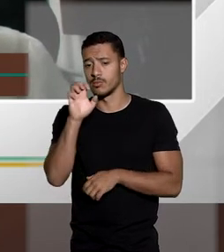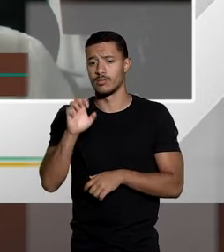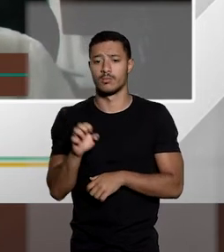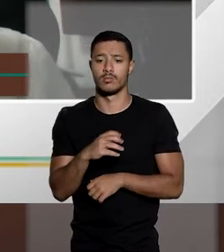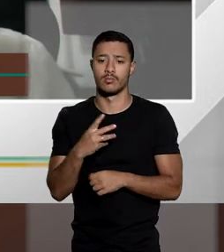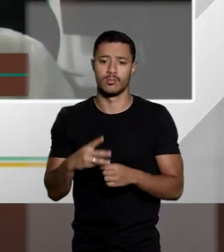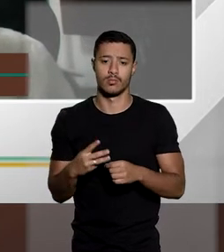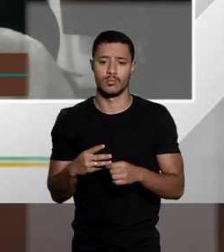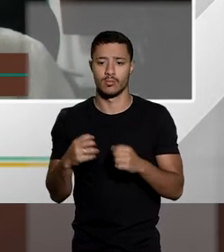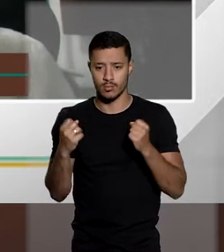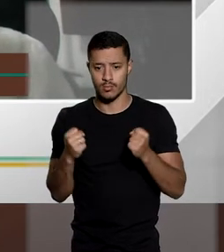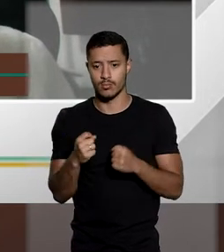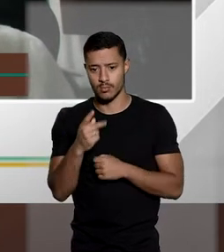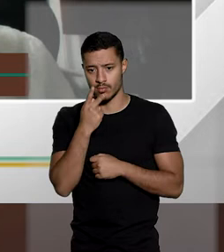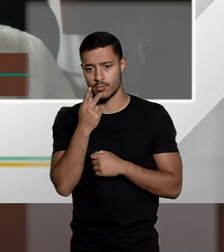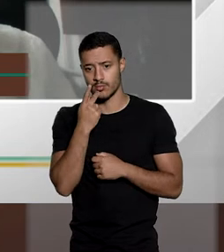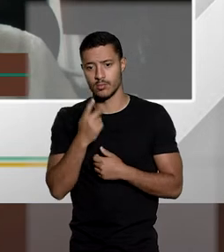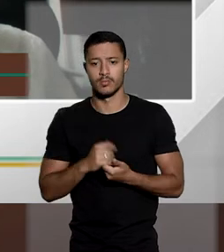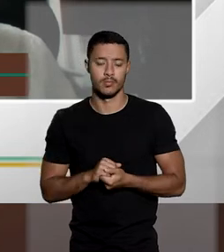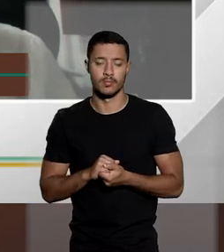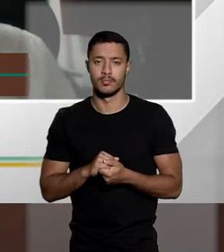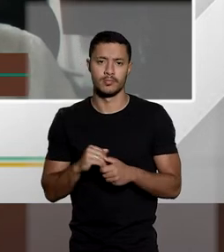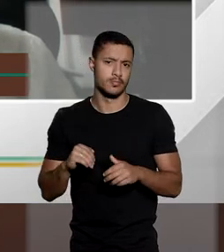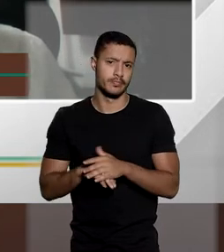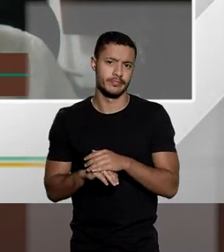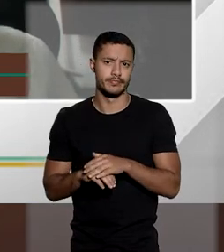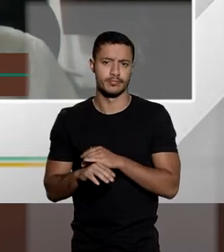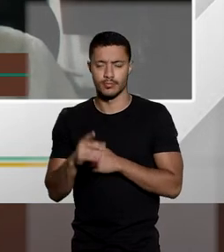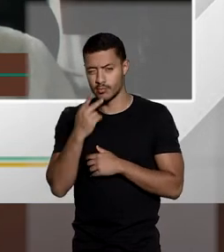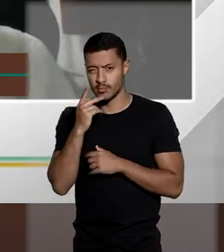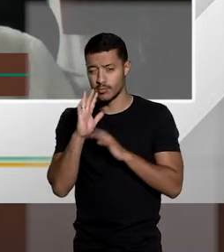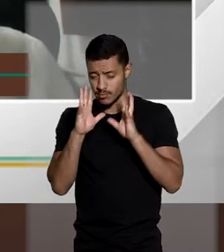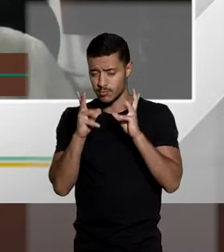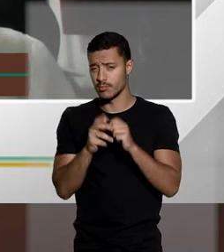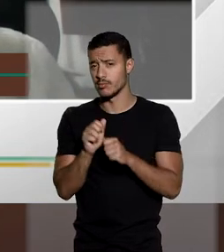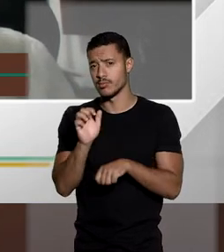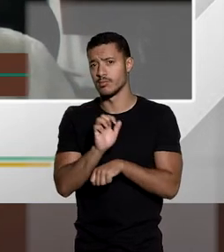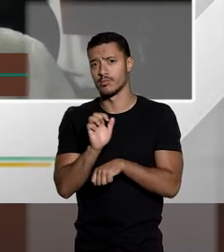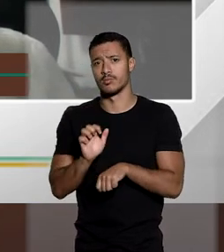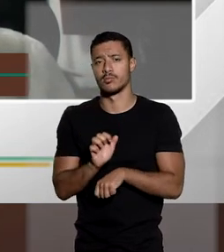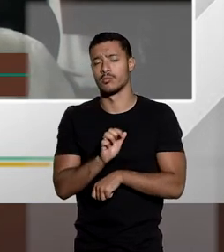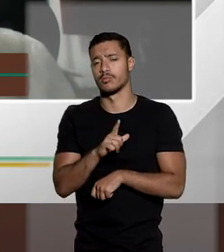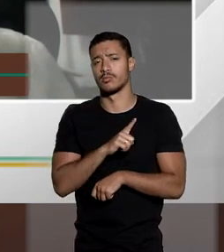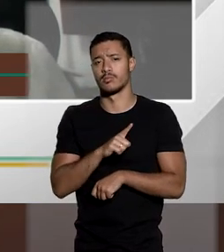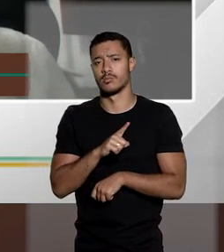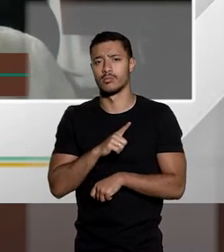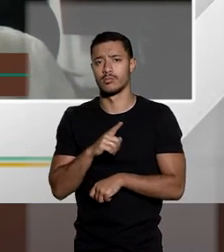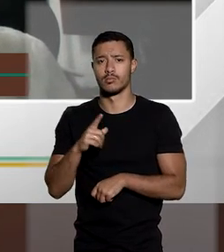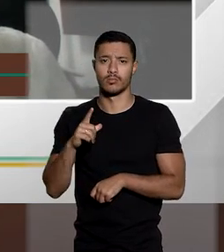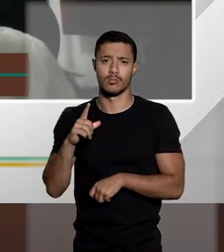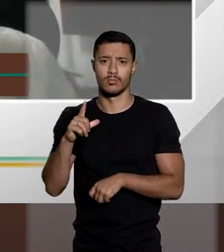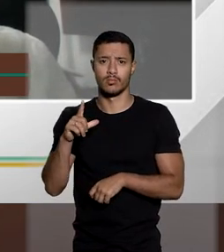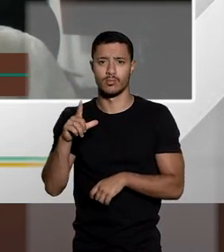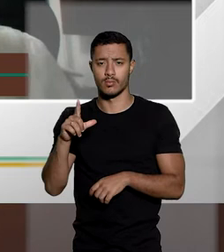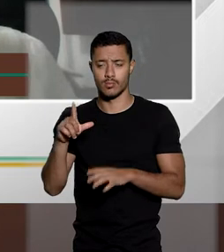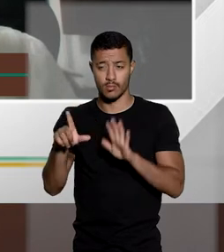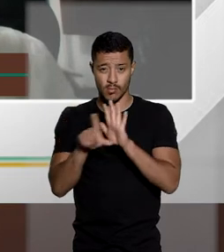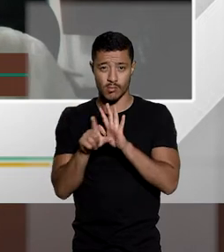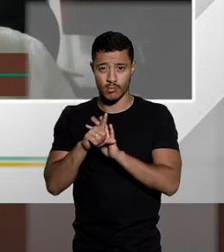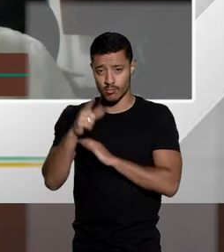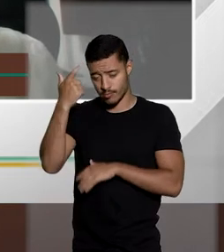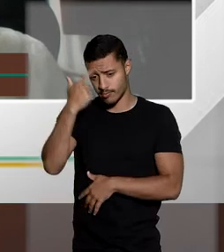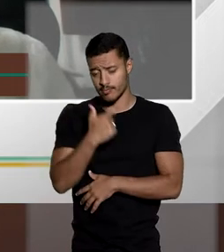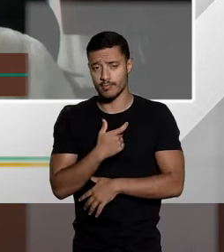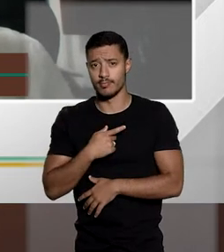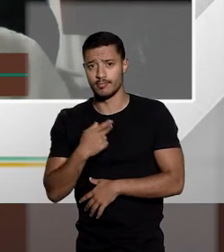e municípios podem legislar. Praticamente, eu diria que todos os estados e municípios têm a sua lei própria, mas repetindo em